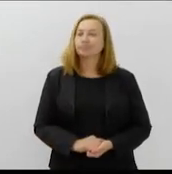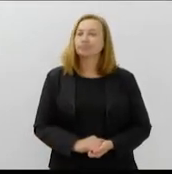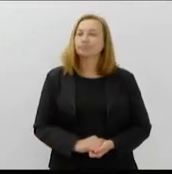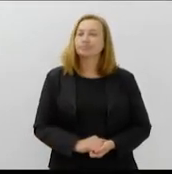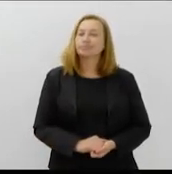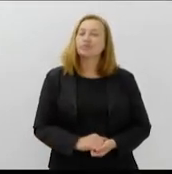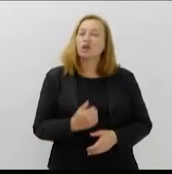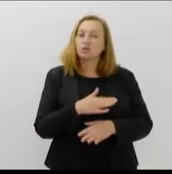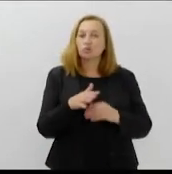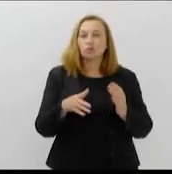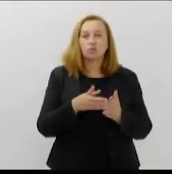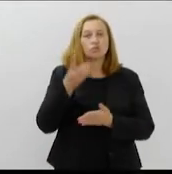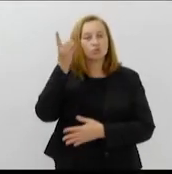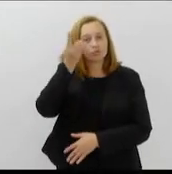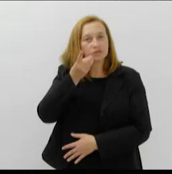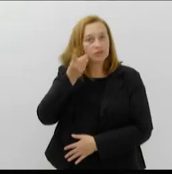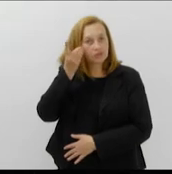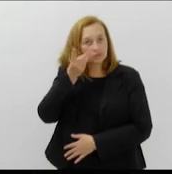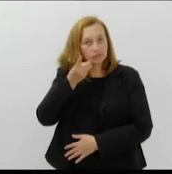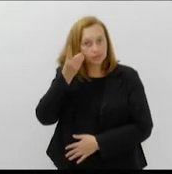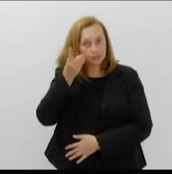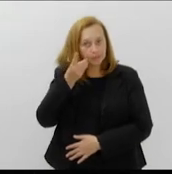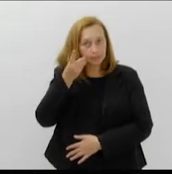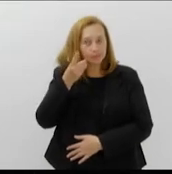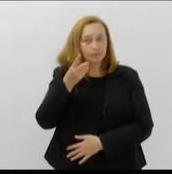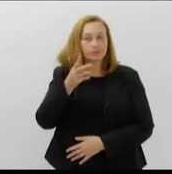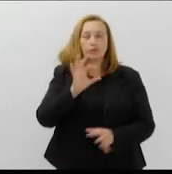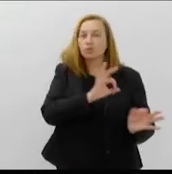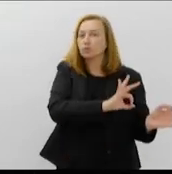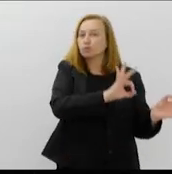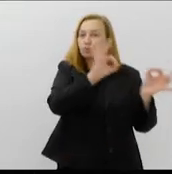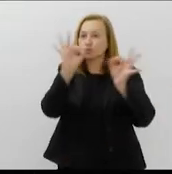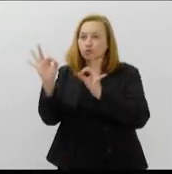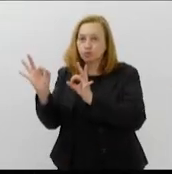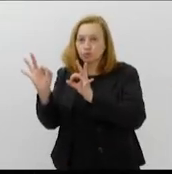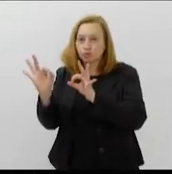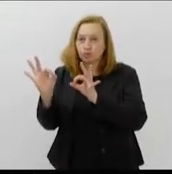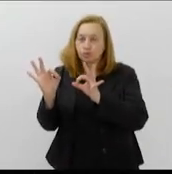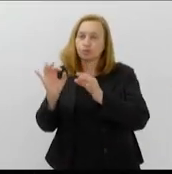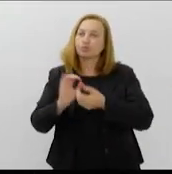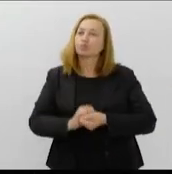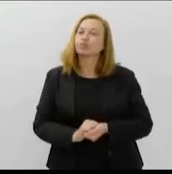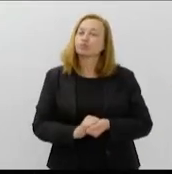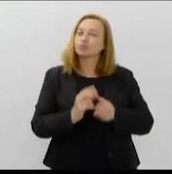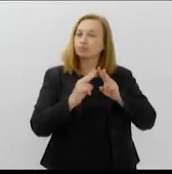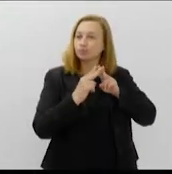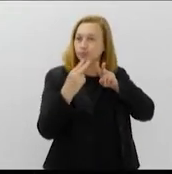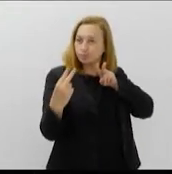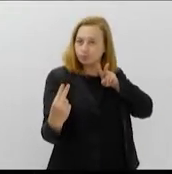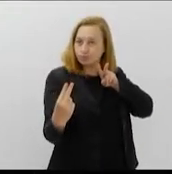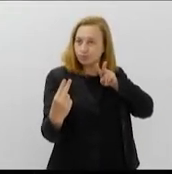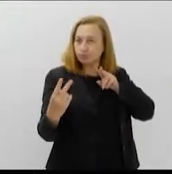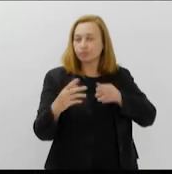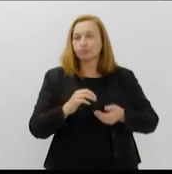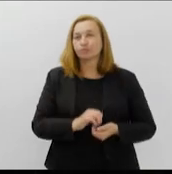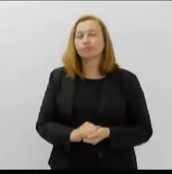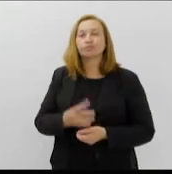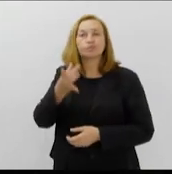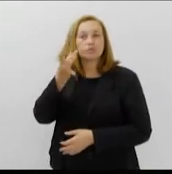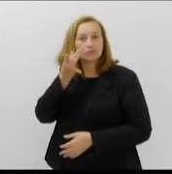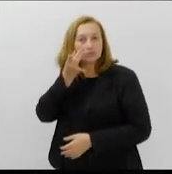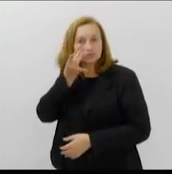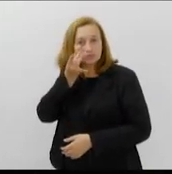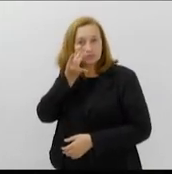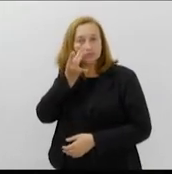senhores deputados que nos assistem, de forma